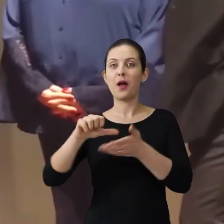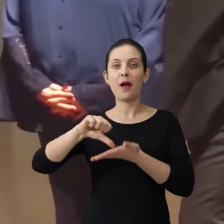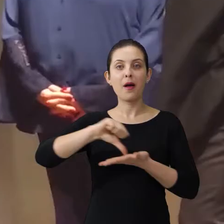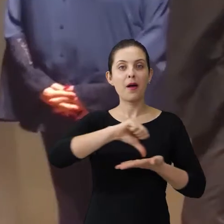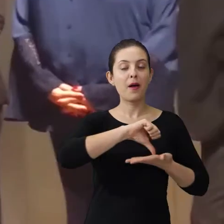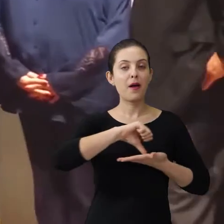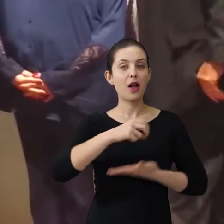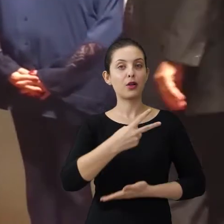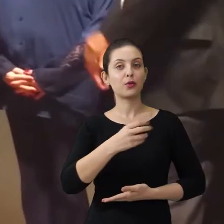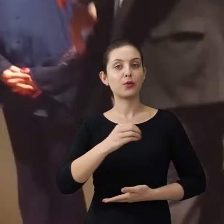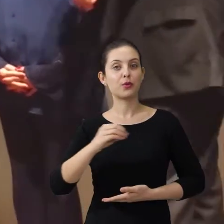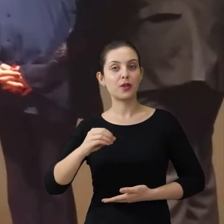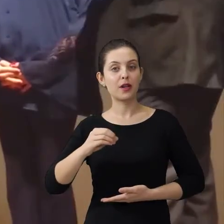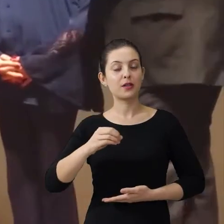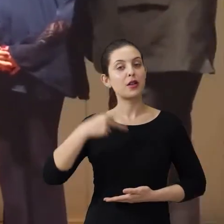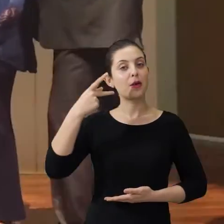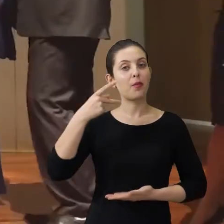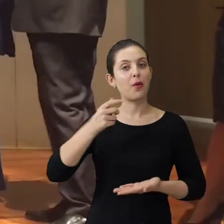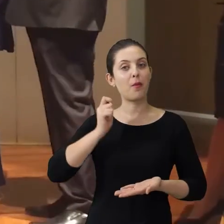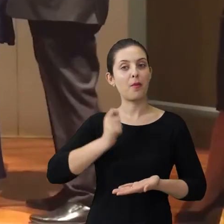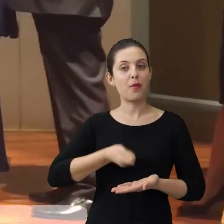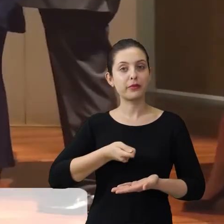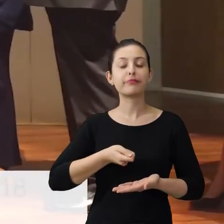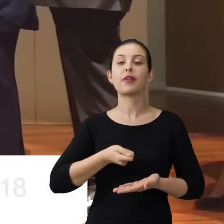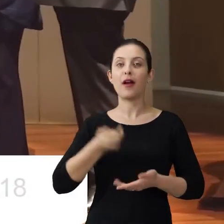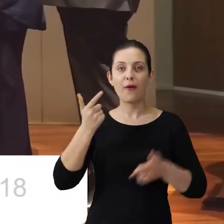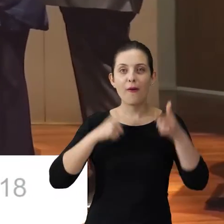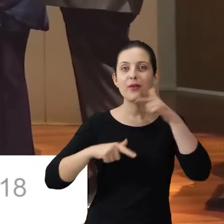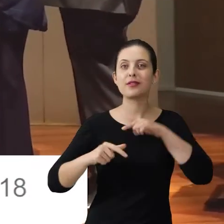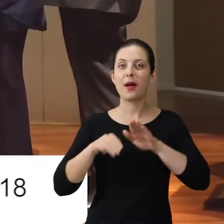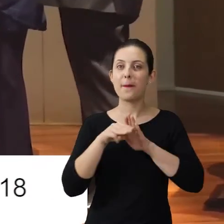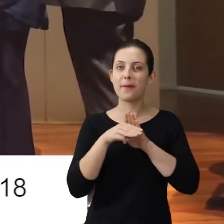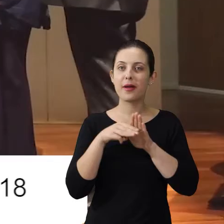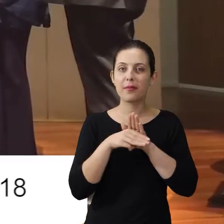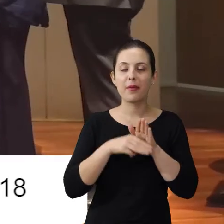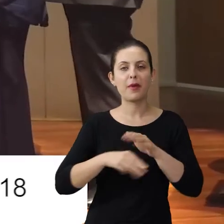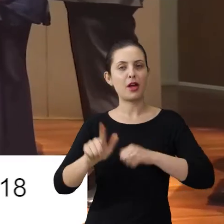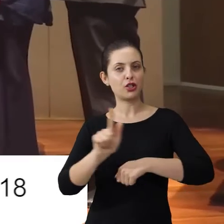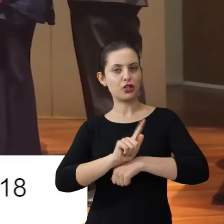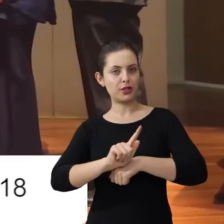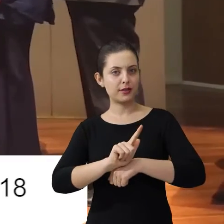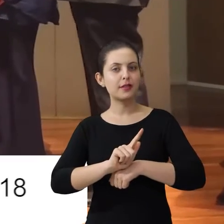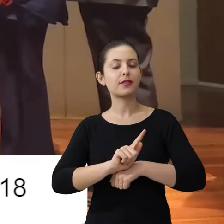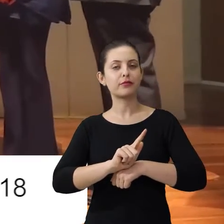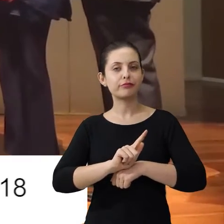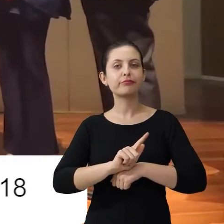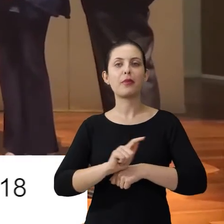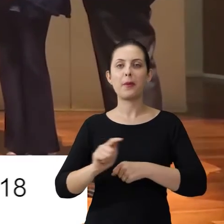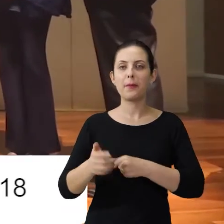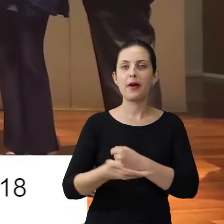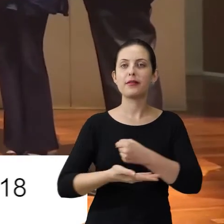Santa Catarina. Nós conseguimos criar uma metodologia de gestão baseada em requisitos da